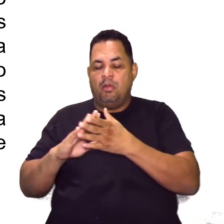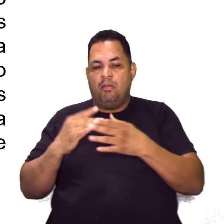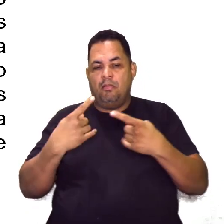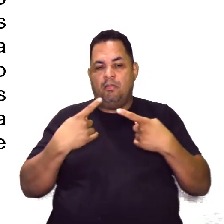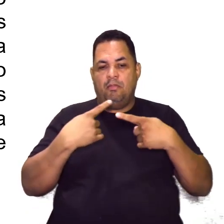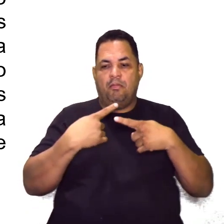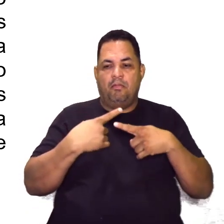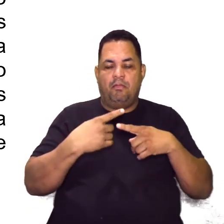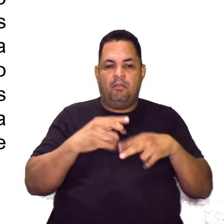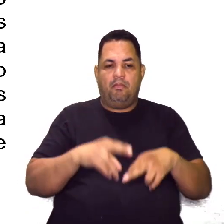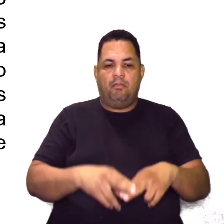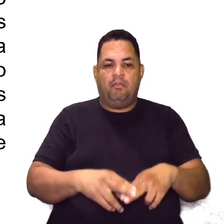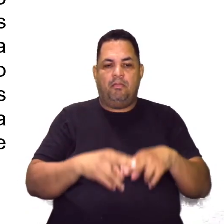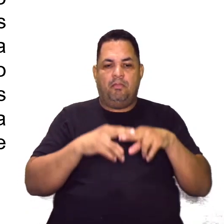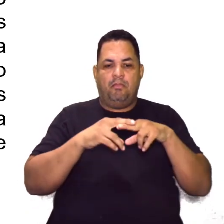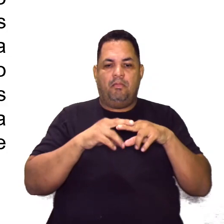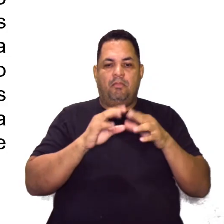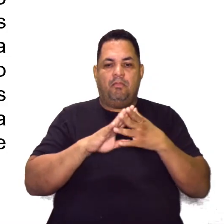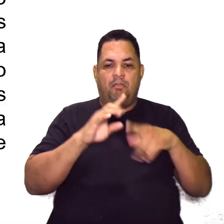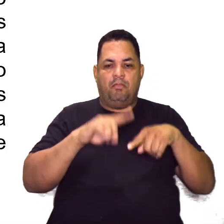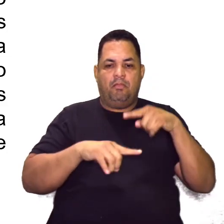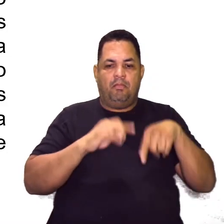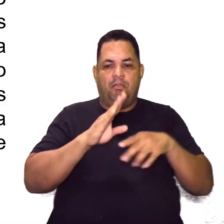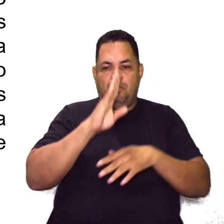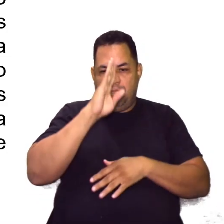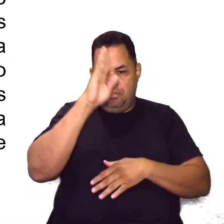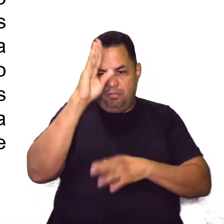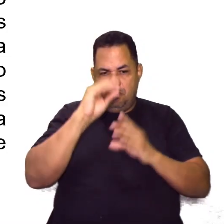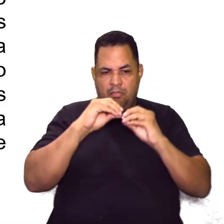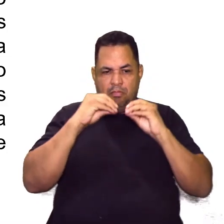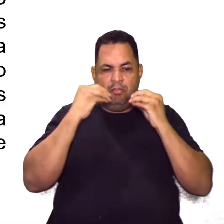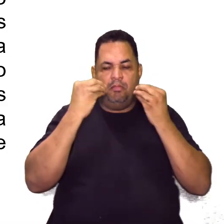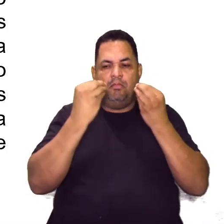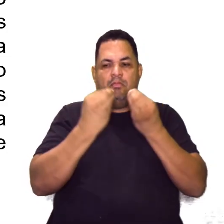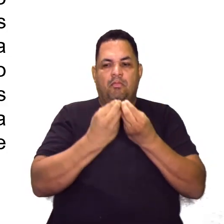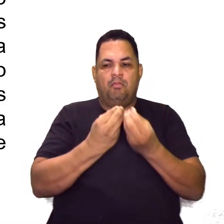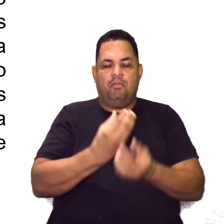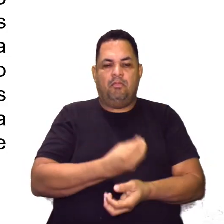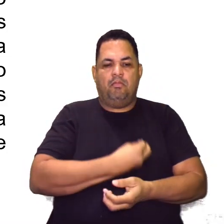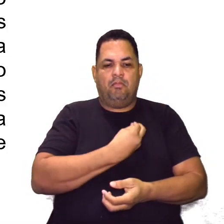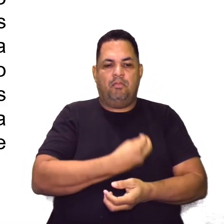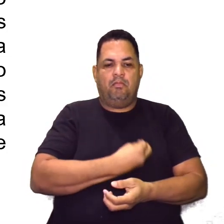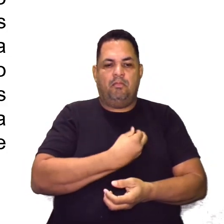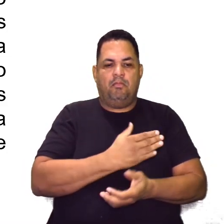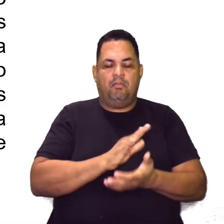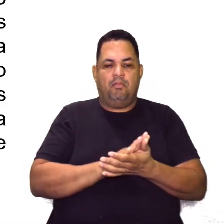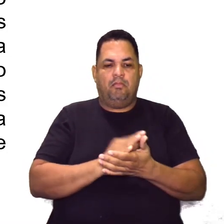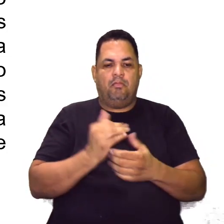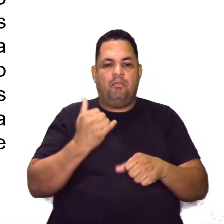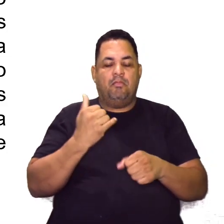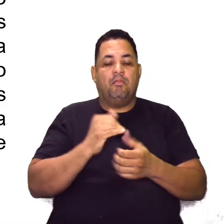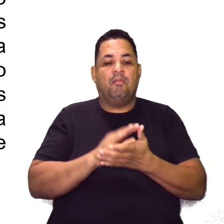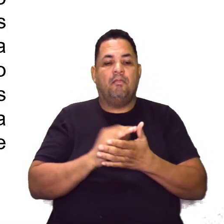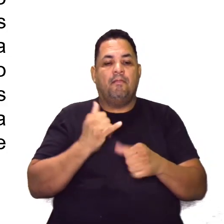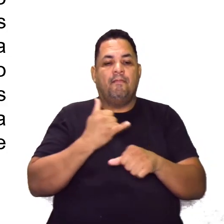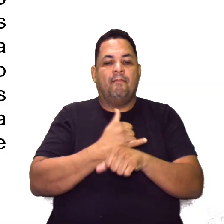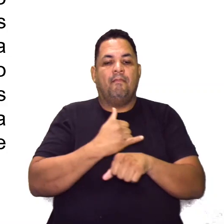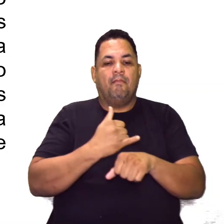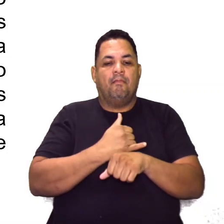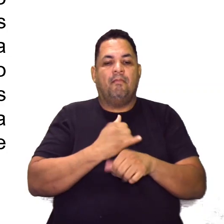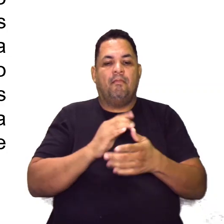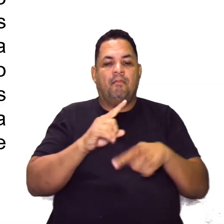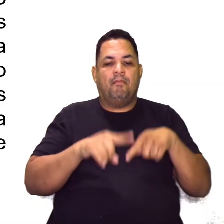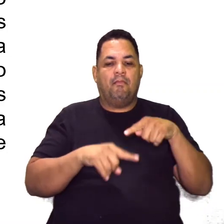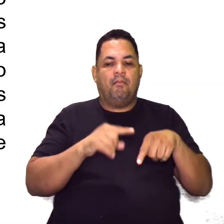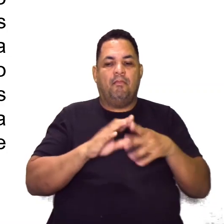Por isso, é o elemento-chave da substância viva. O metal